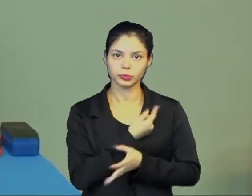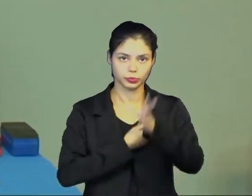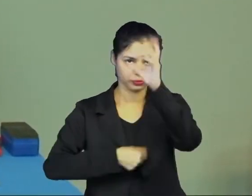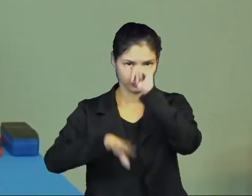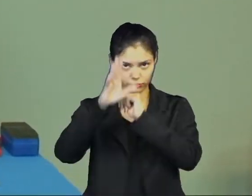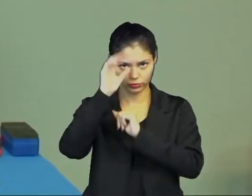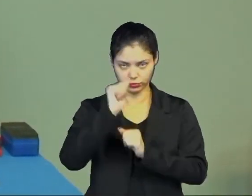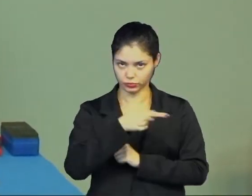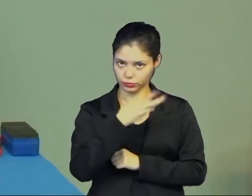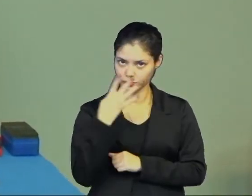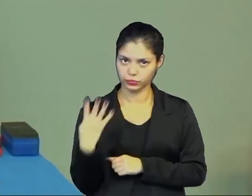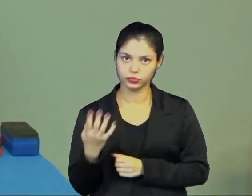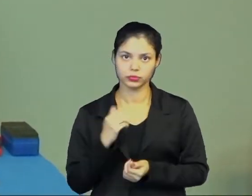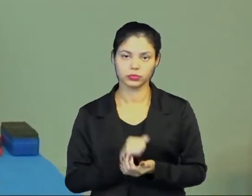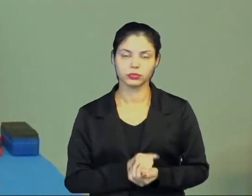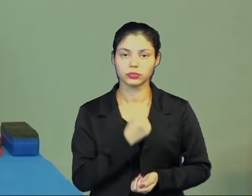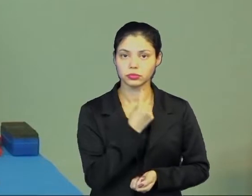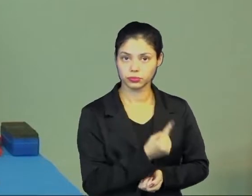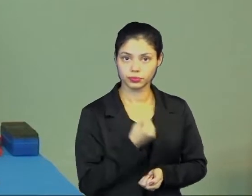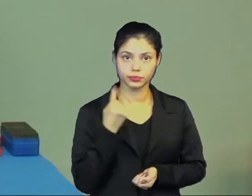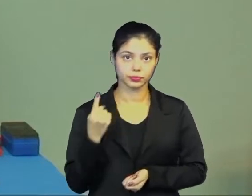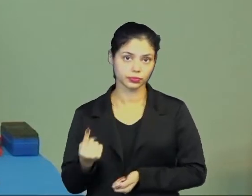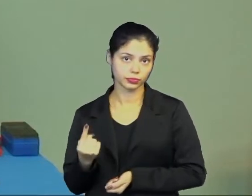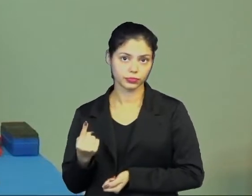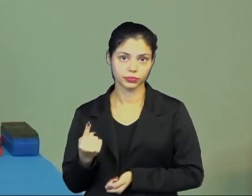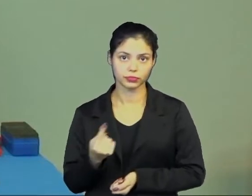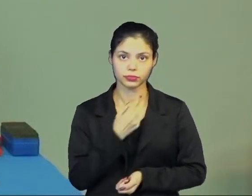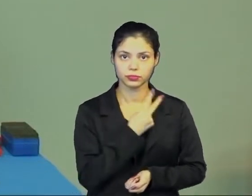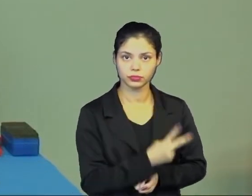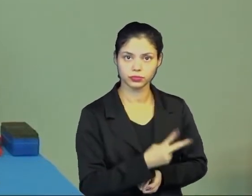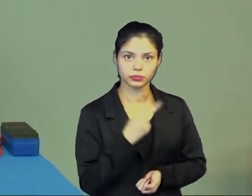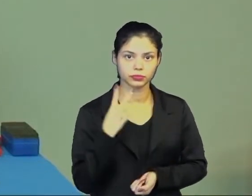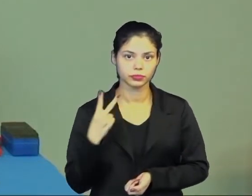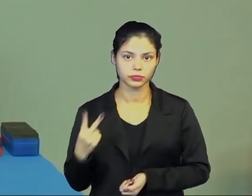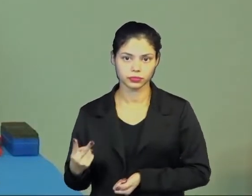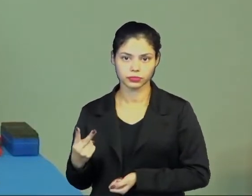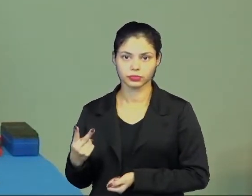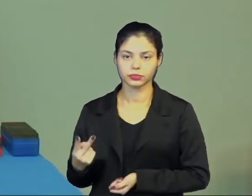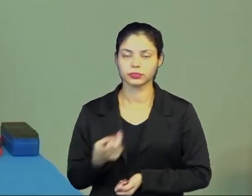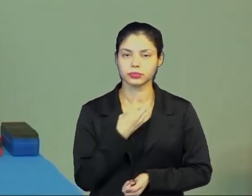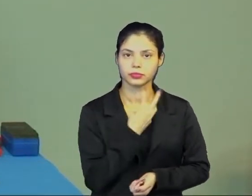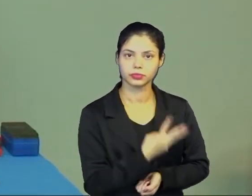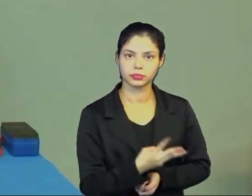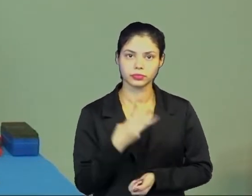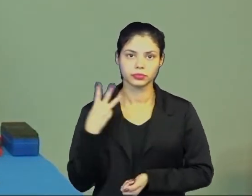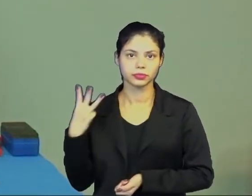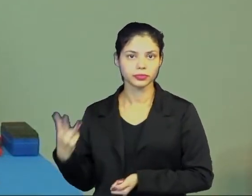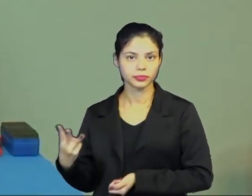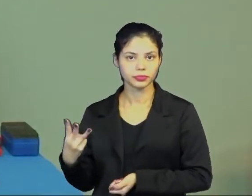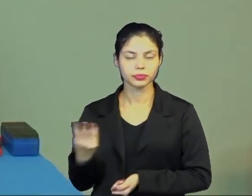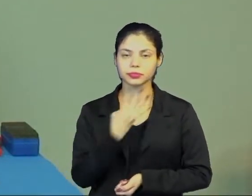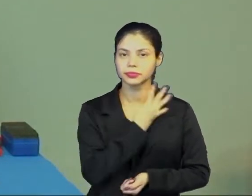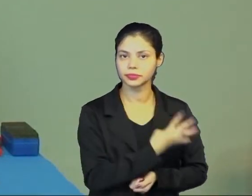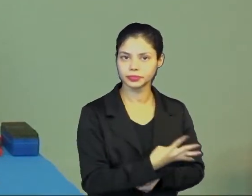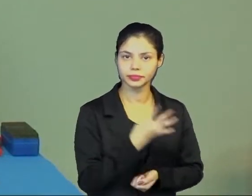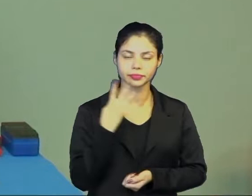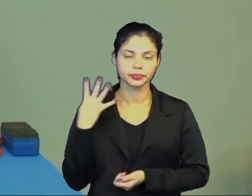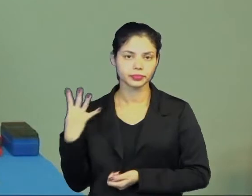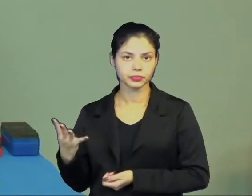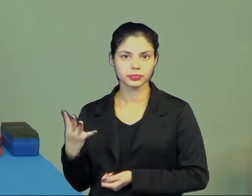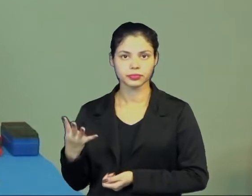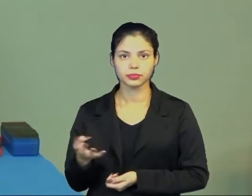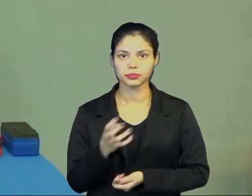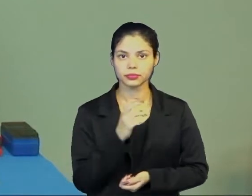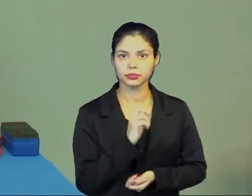a contar de 1 em 1, 2 em 2, 3 em 3, 4 em